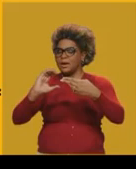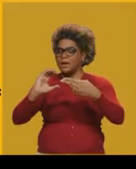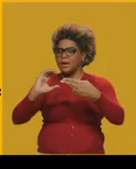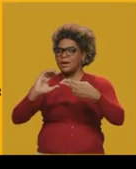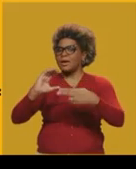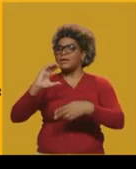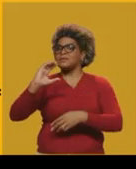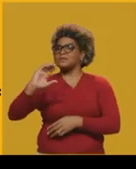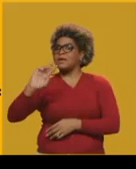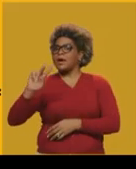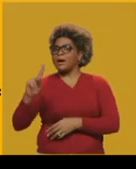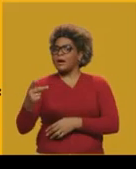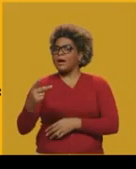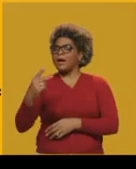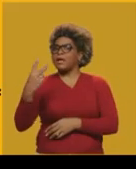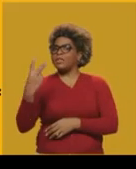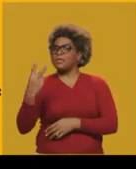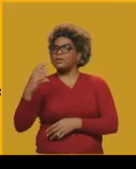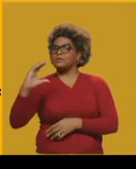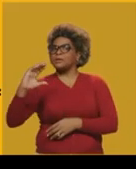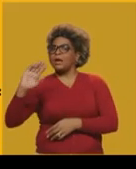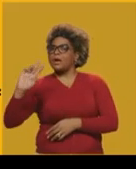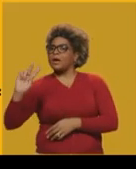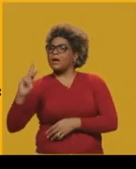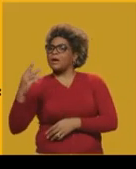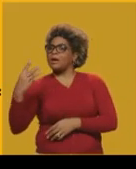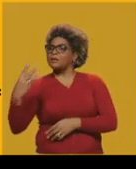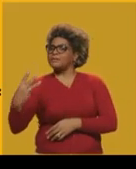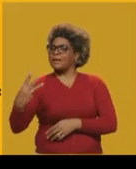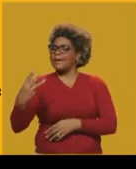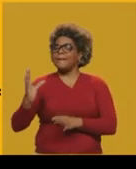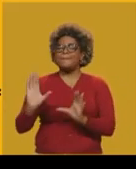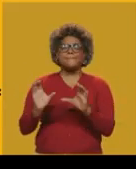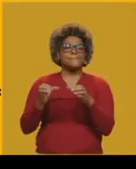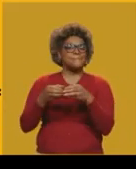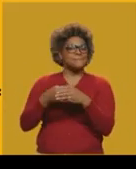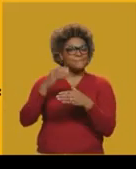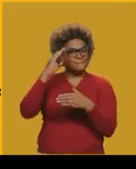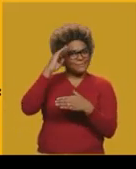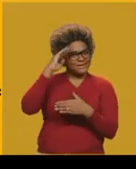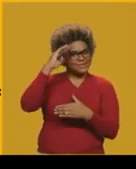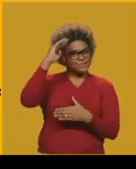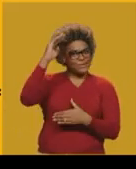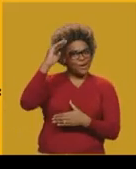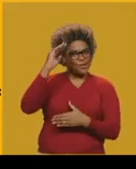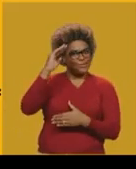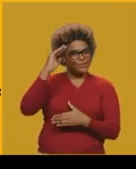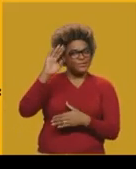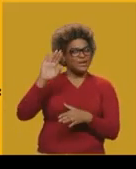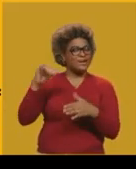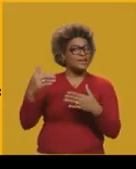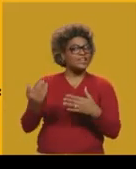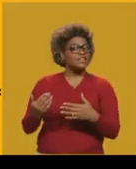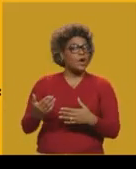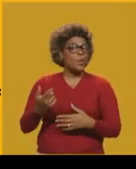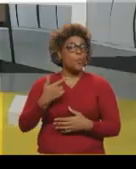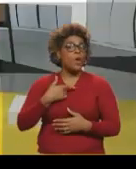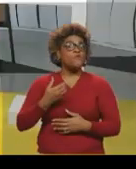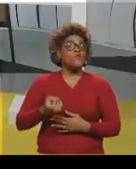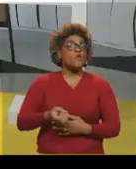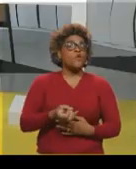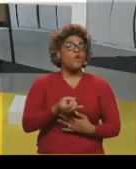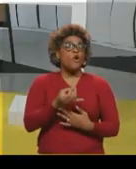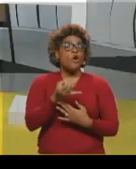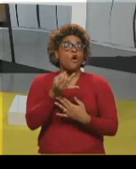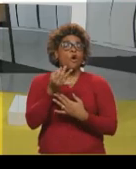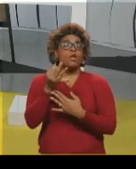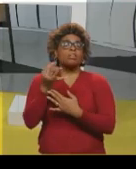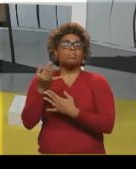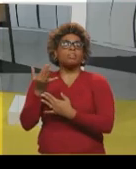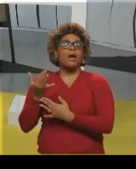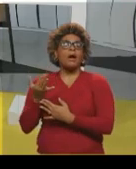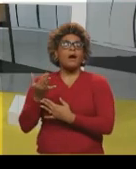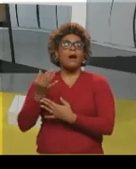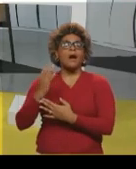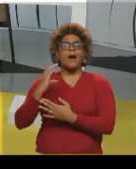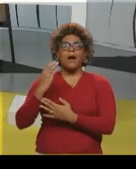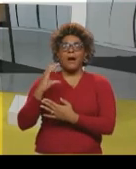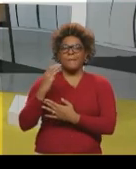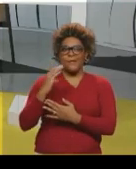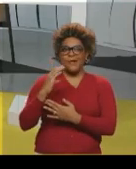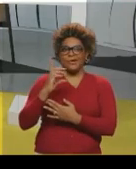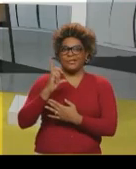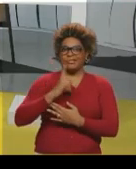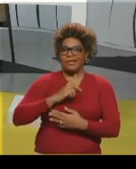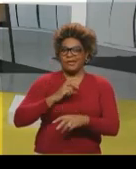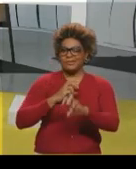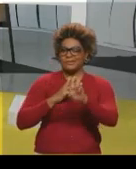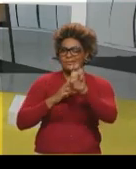CH3. Essa é a minha cadeia principal. Então, 1, 2, 3, 4, 5 carbonos. Então, ele é um pente.